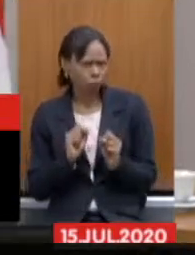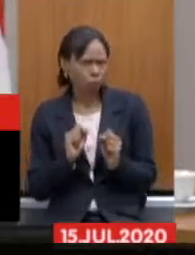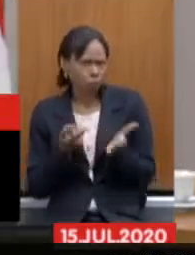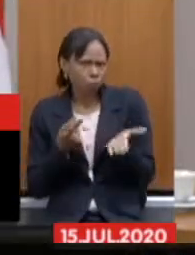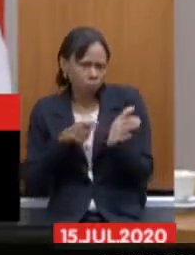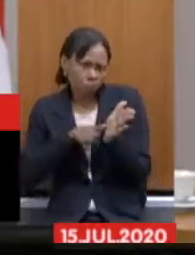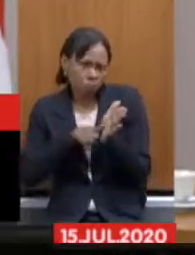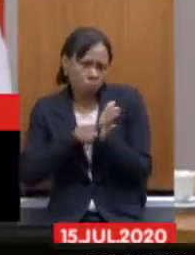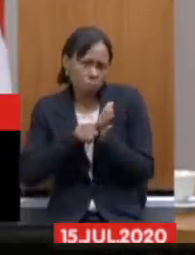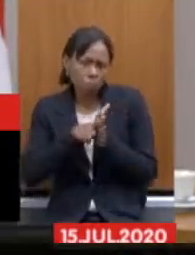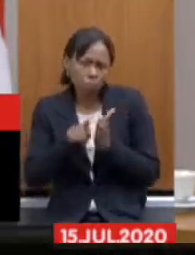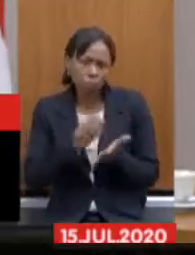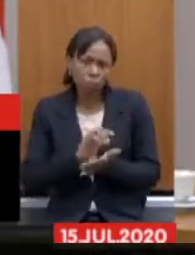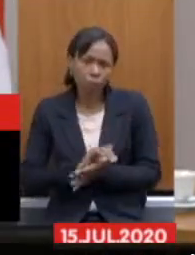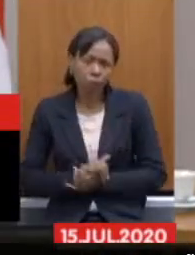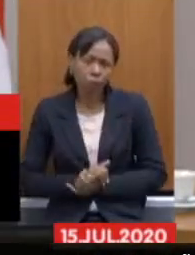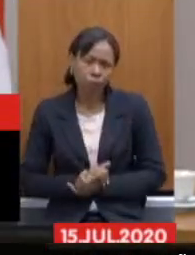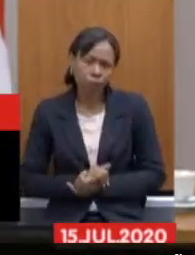perguntar